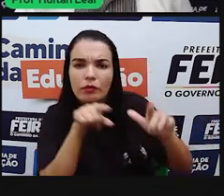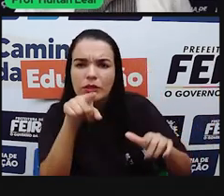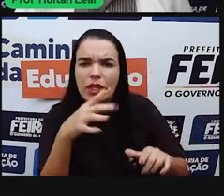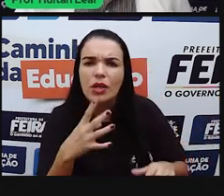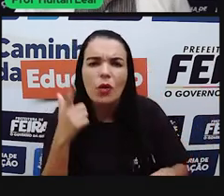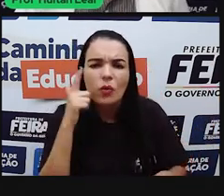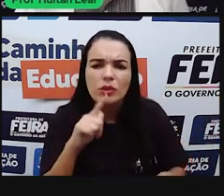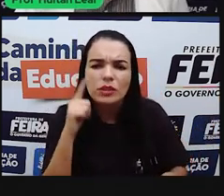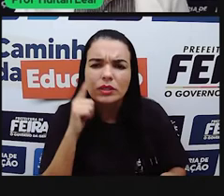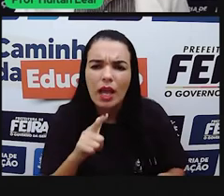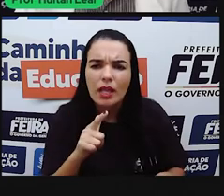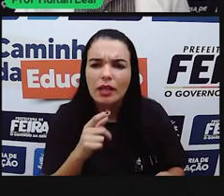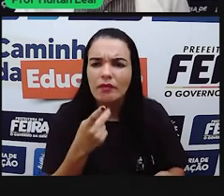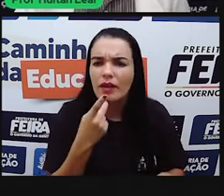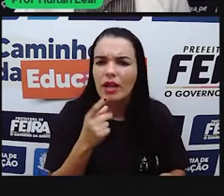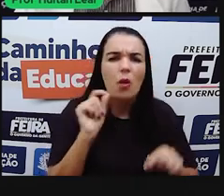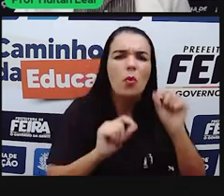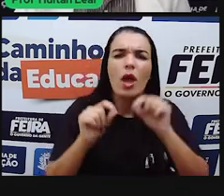Então, temos